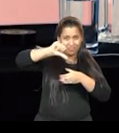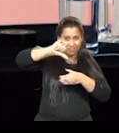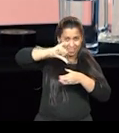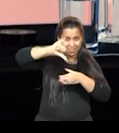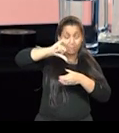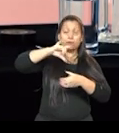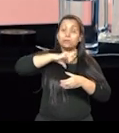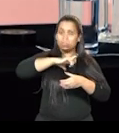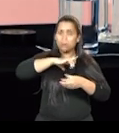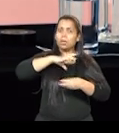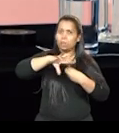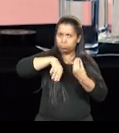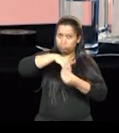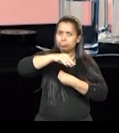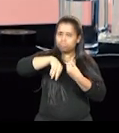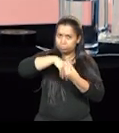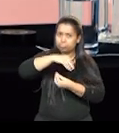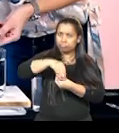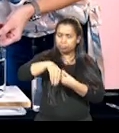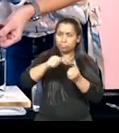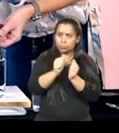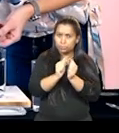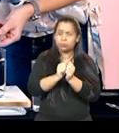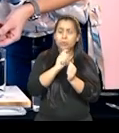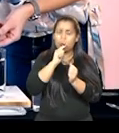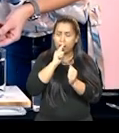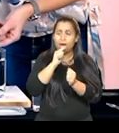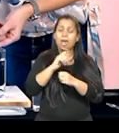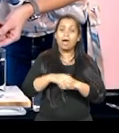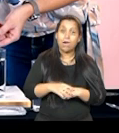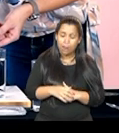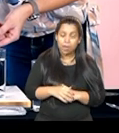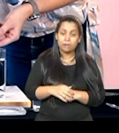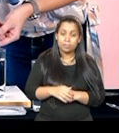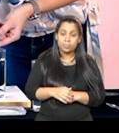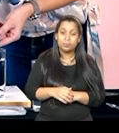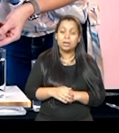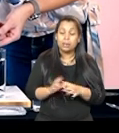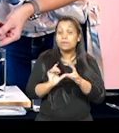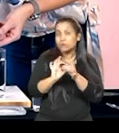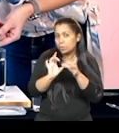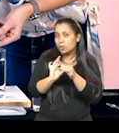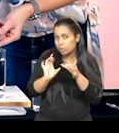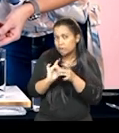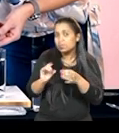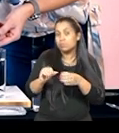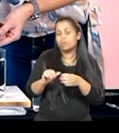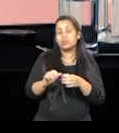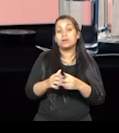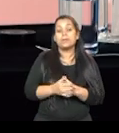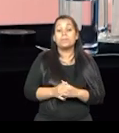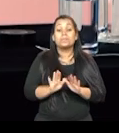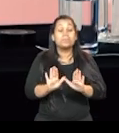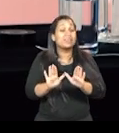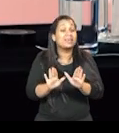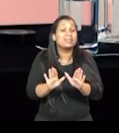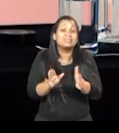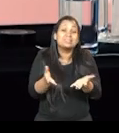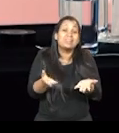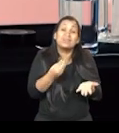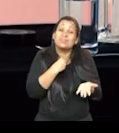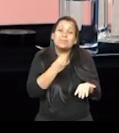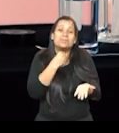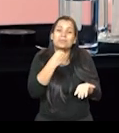provoca uma reação química junto com a água e essas partículas ficam livres para se movimentar. Só que